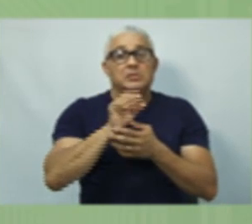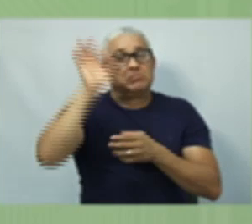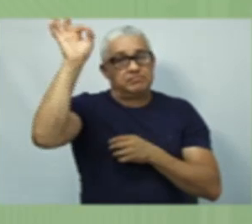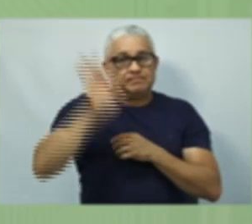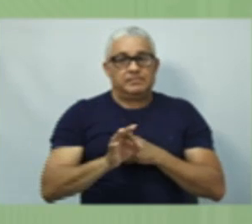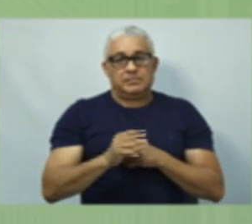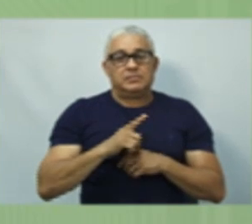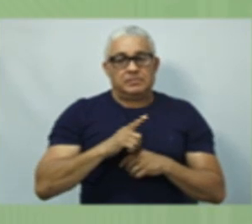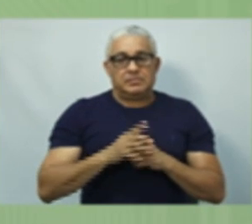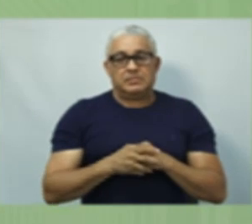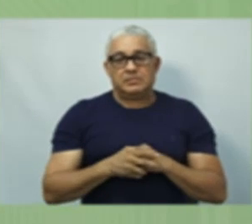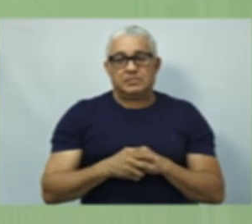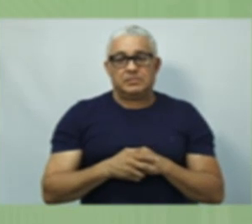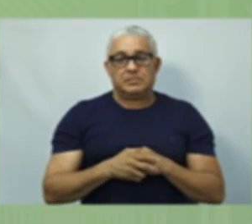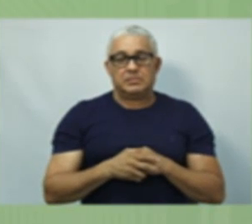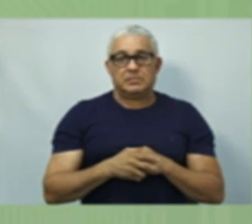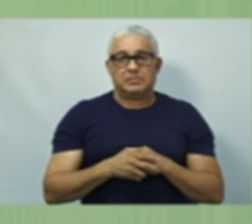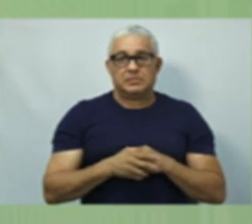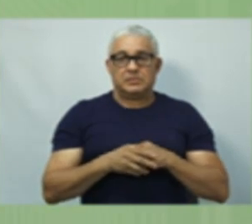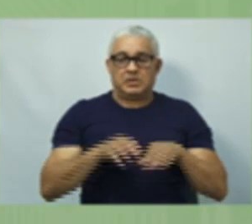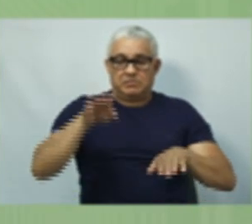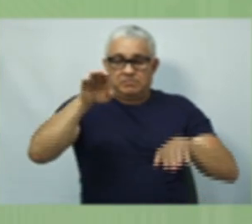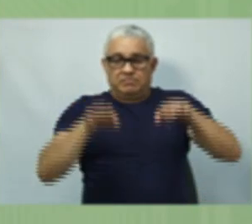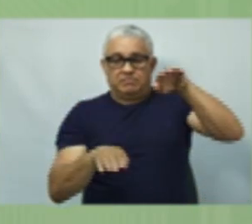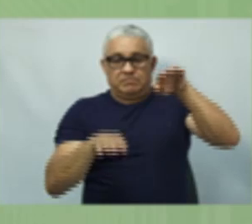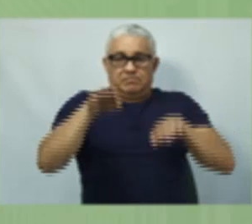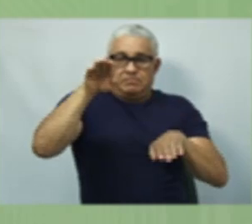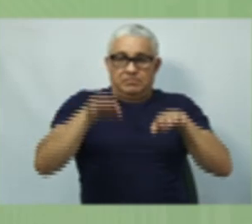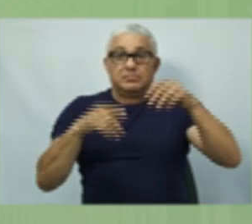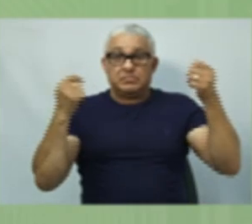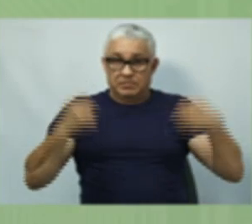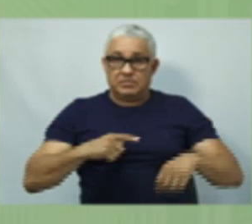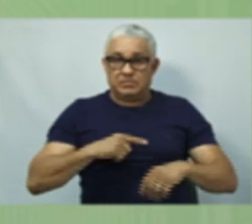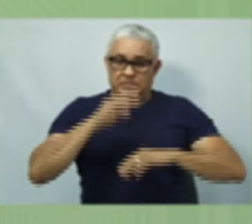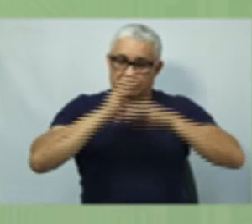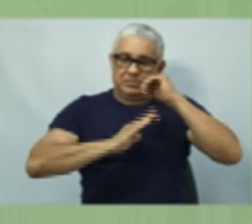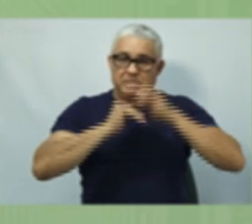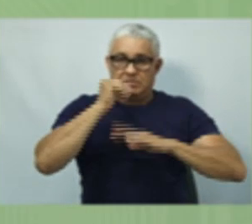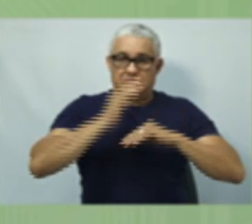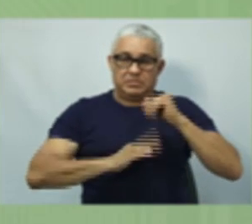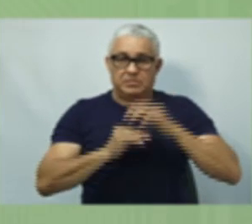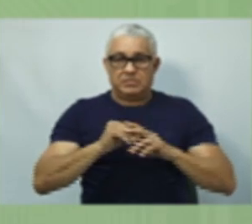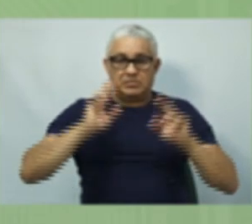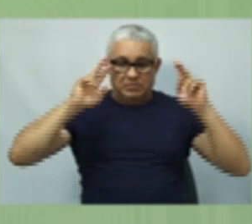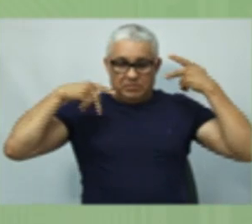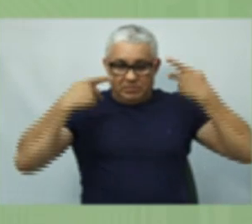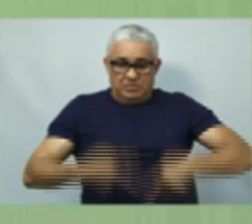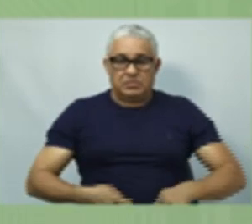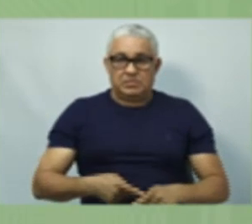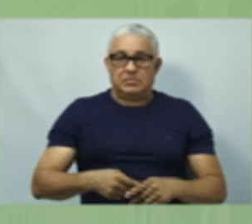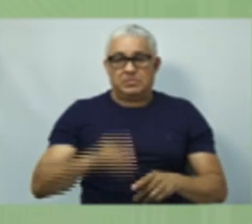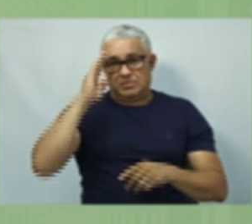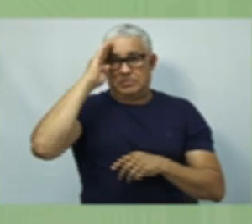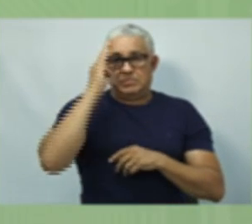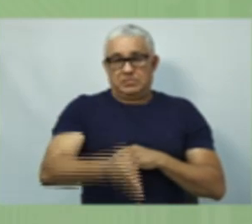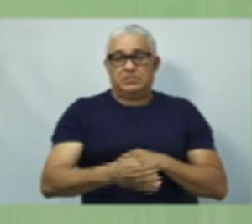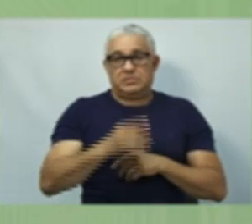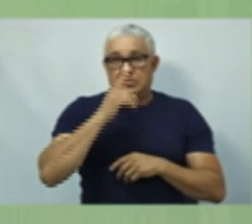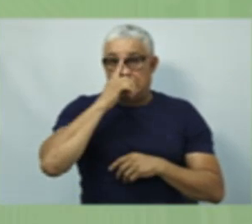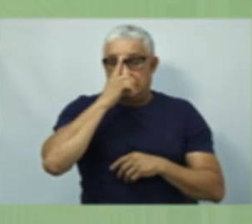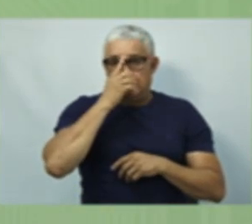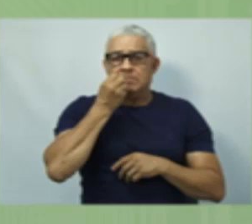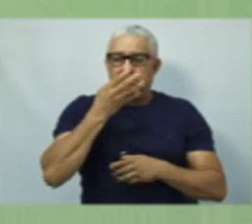porcentagem aí, a mesma equilibrado aí. E a gente precisa ter habilidades humanas, principalmente de ter um